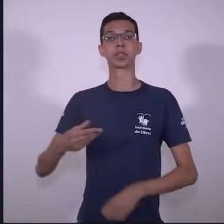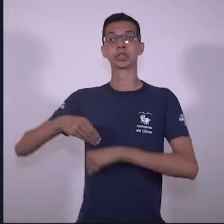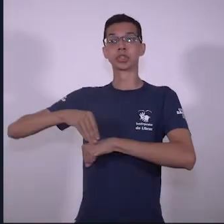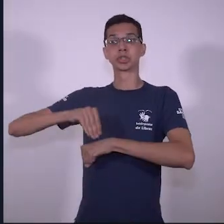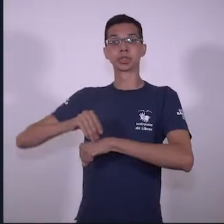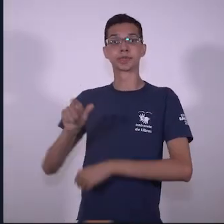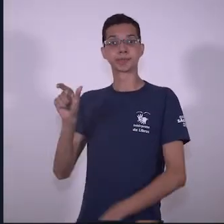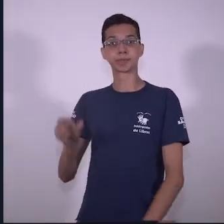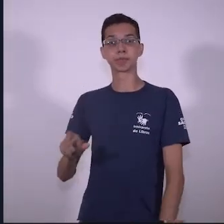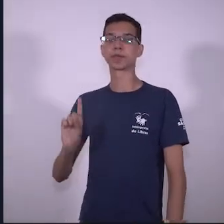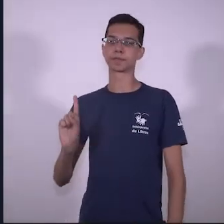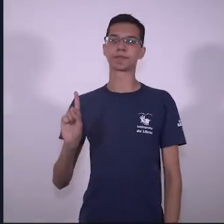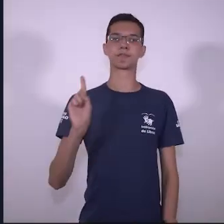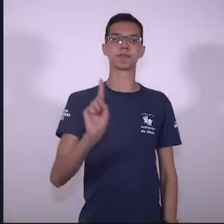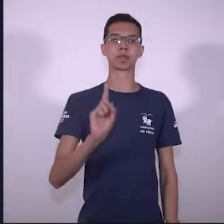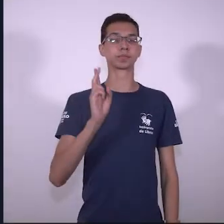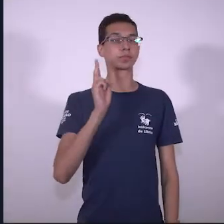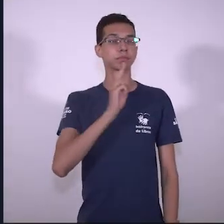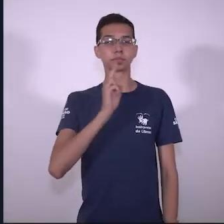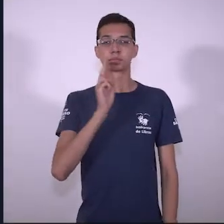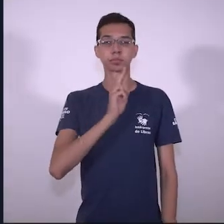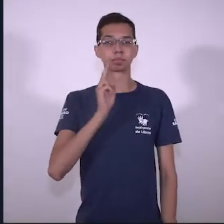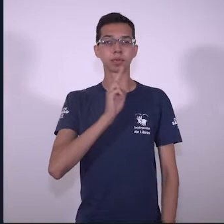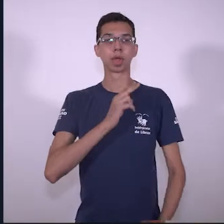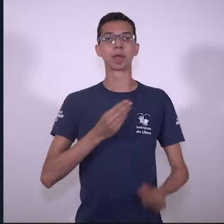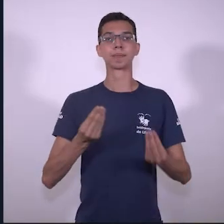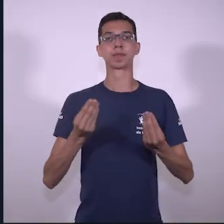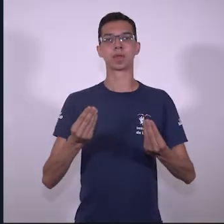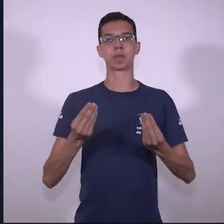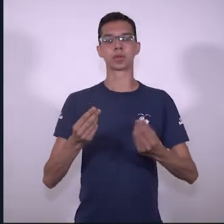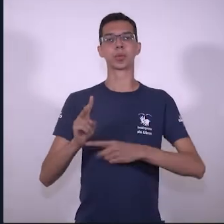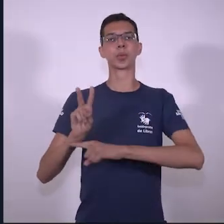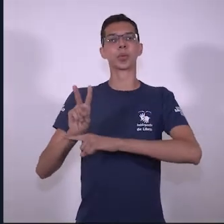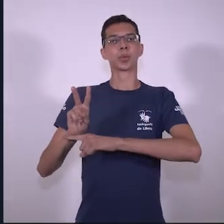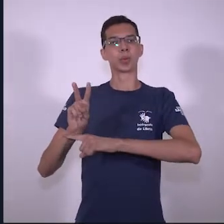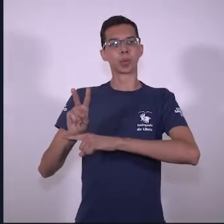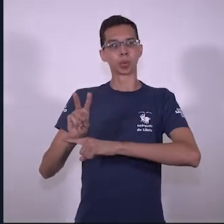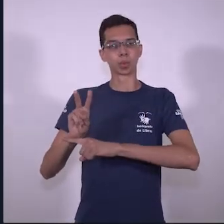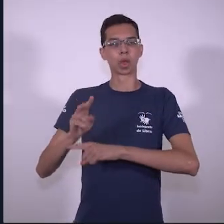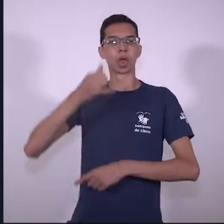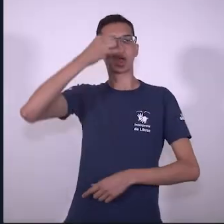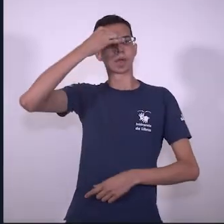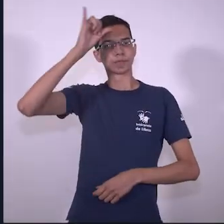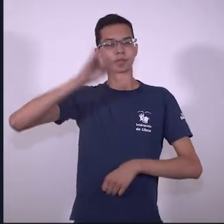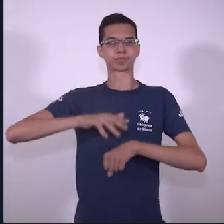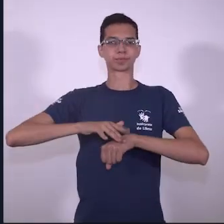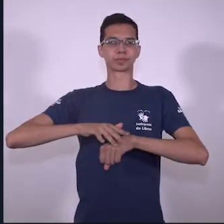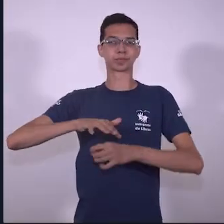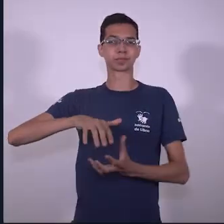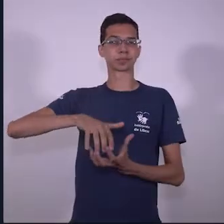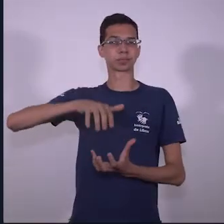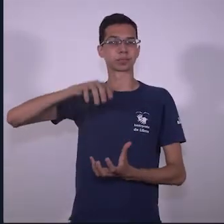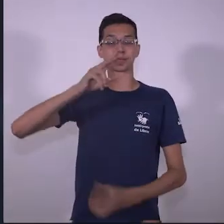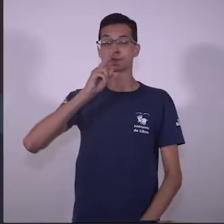emergência imediatamente, para que a gente já possa intervir na progressão da patologia.